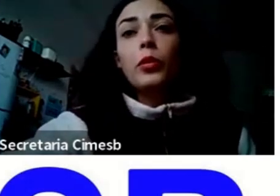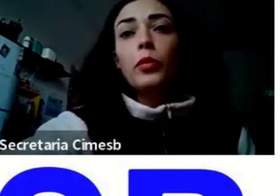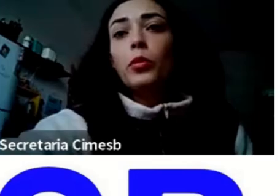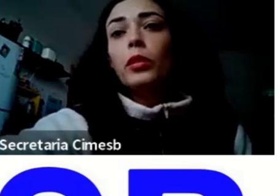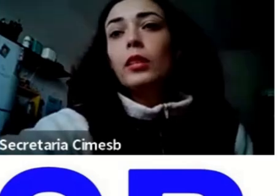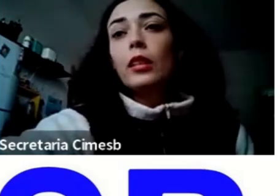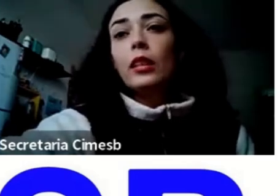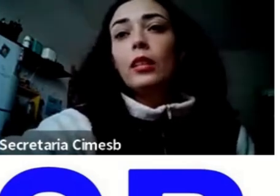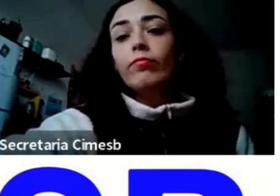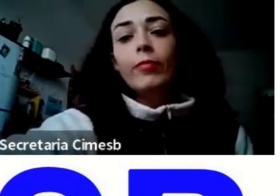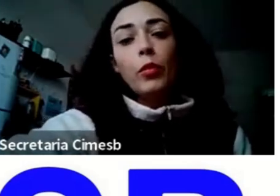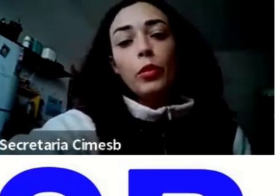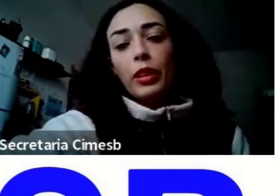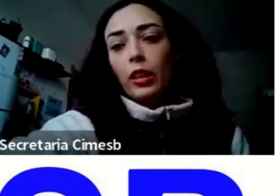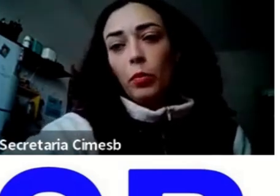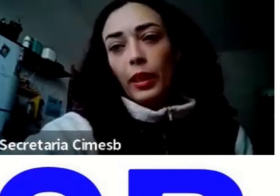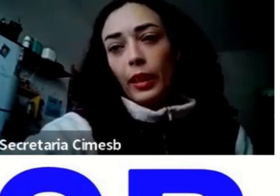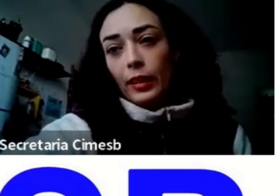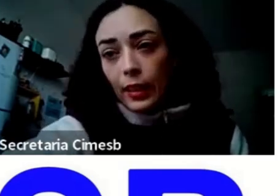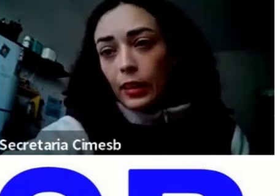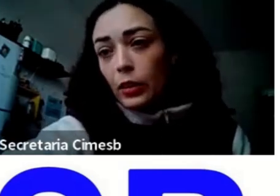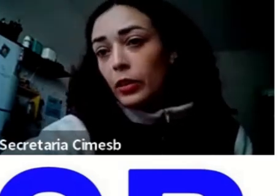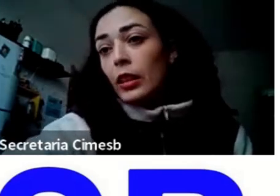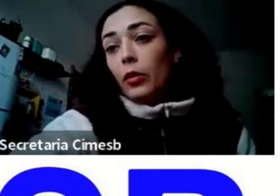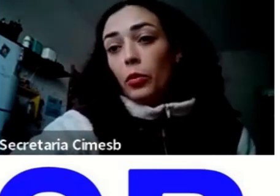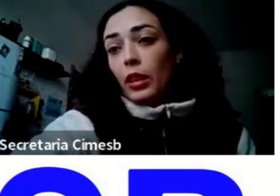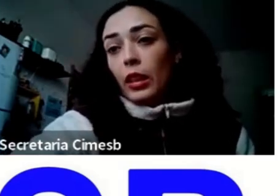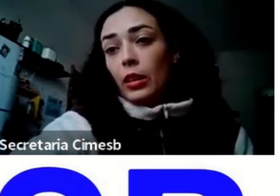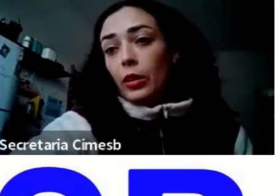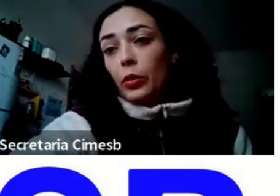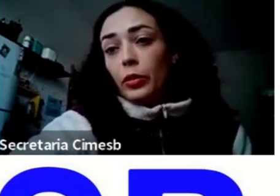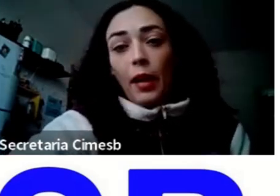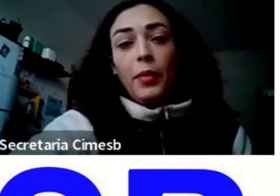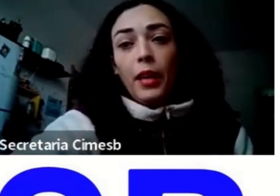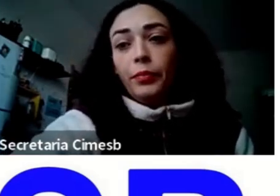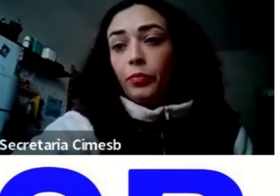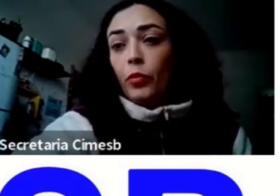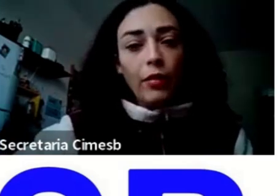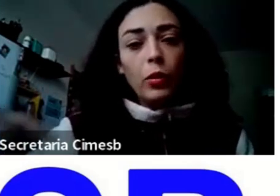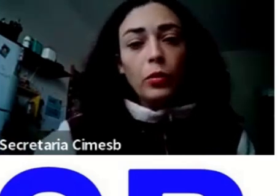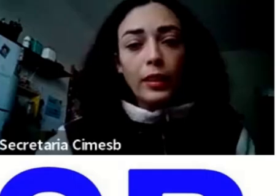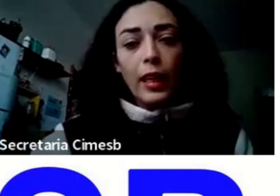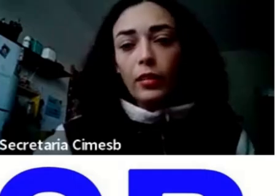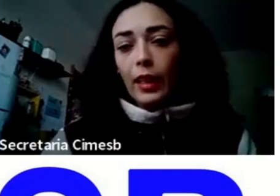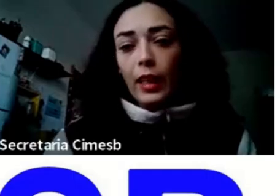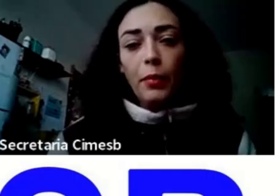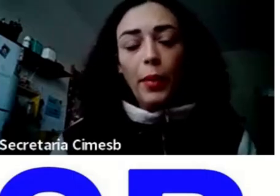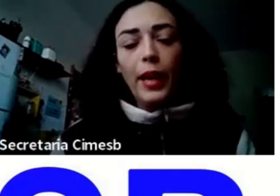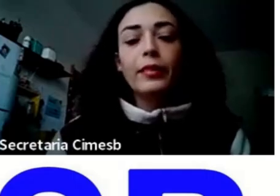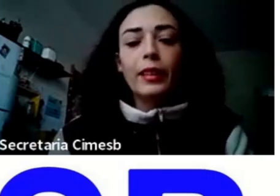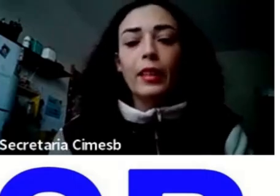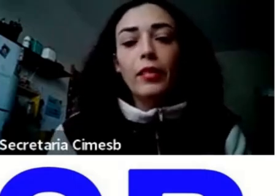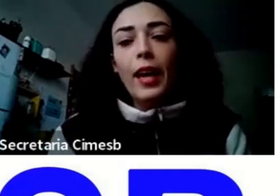relatos de pessoas surdas que não conseguiram comunicação, não conseguiram saber o que estava acontecendo